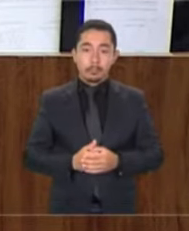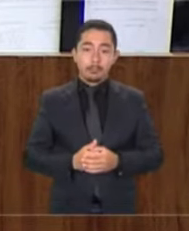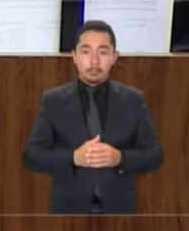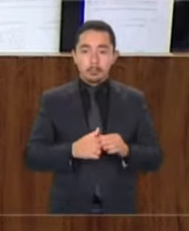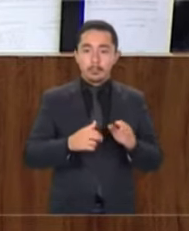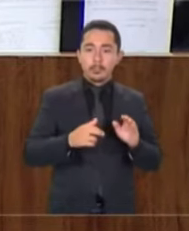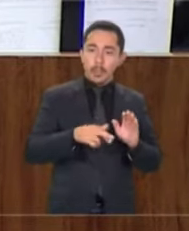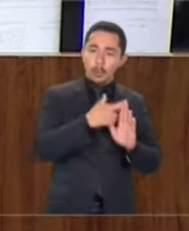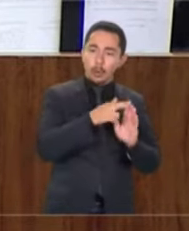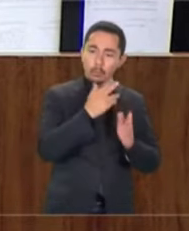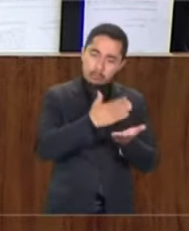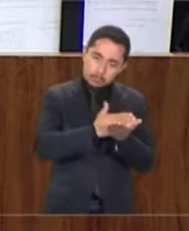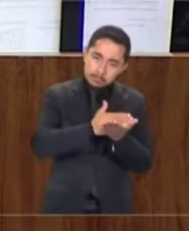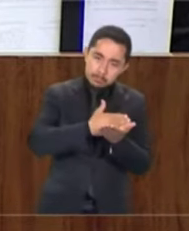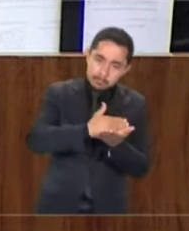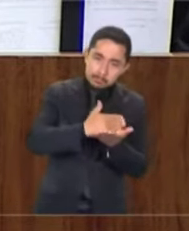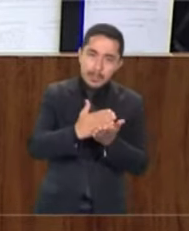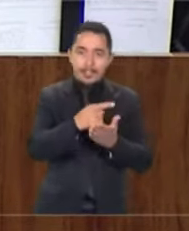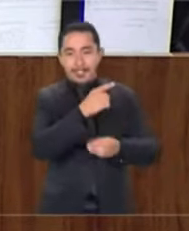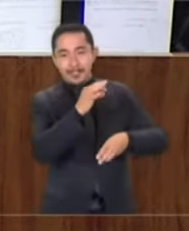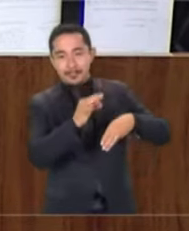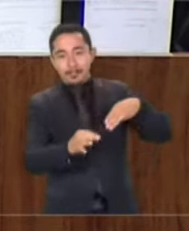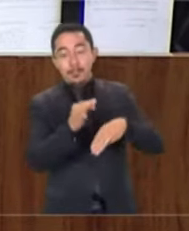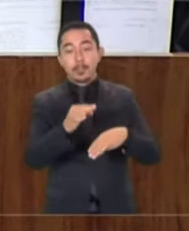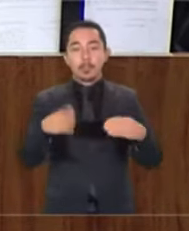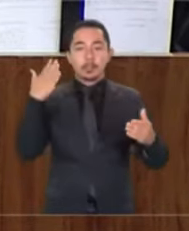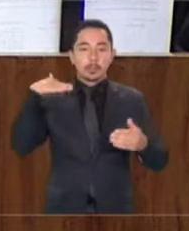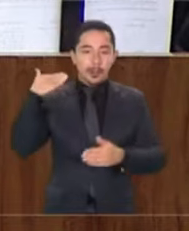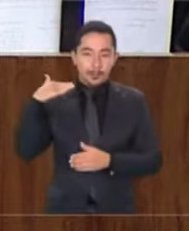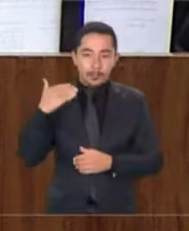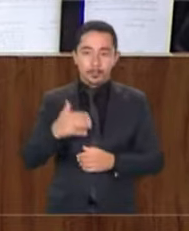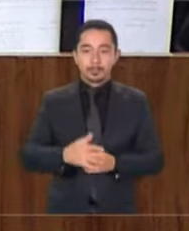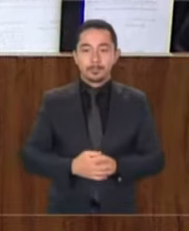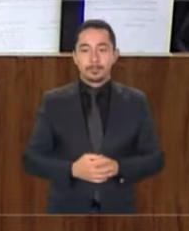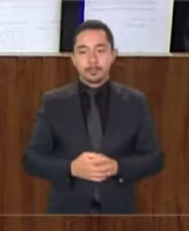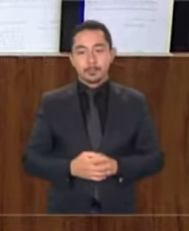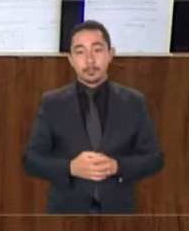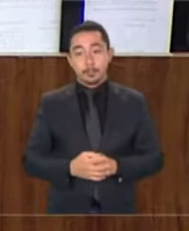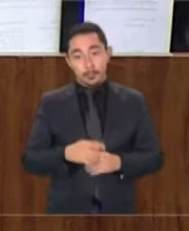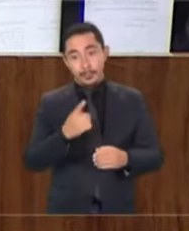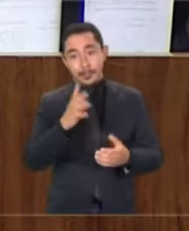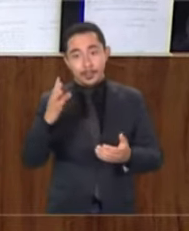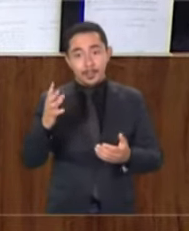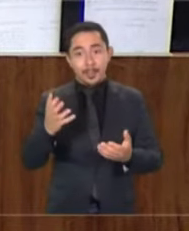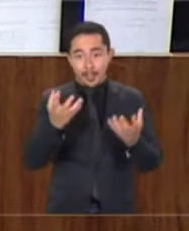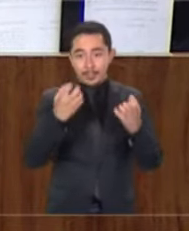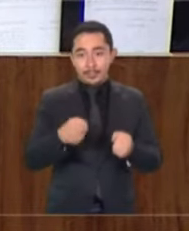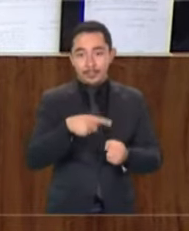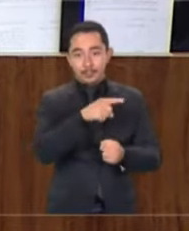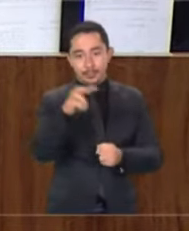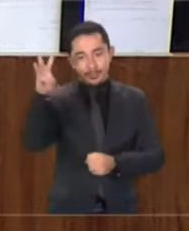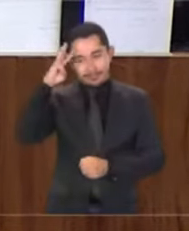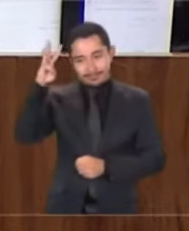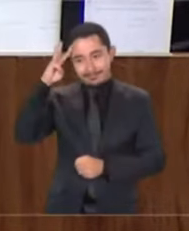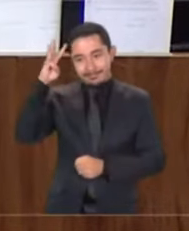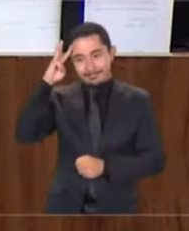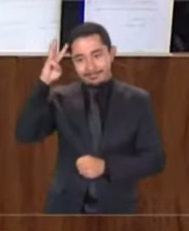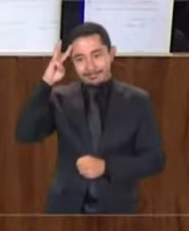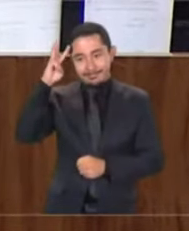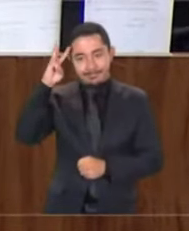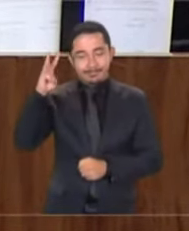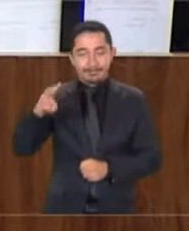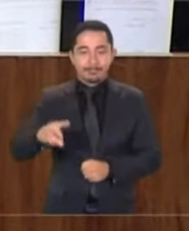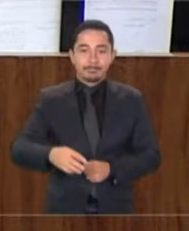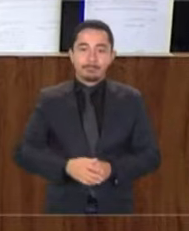de maternidade da ministra Carmen Lúcia e aprovada na terça-feira. E um dos fundamentos, como lembrou bem